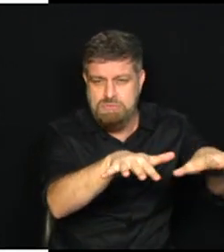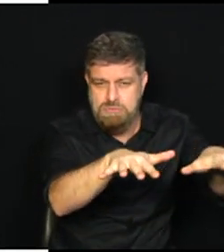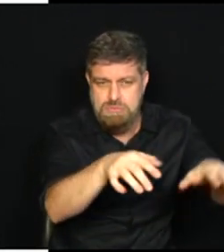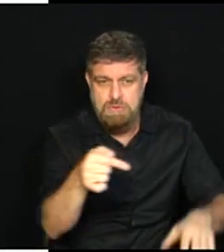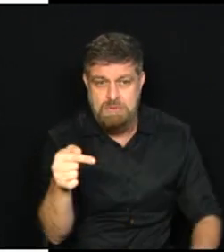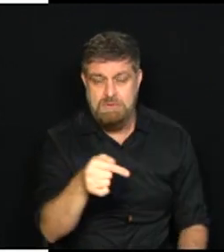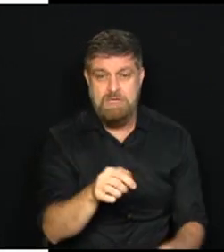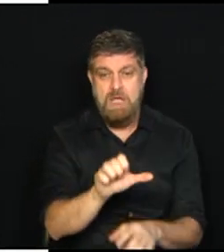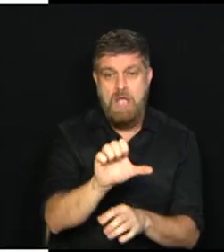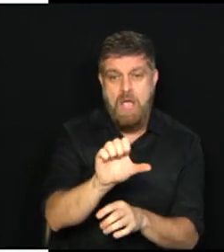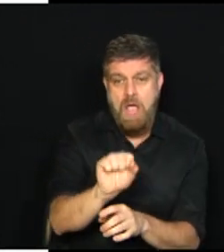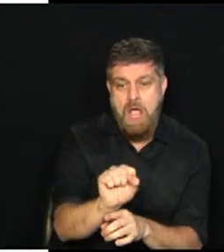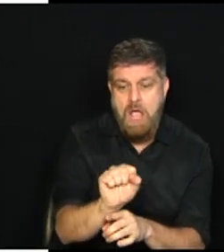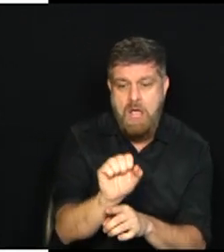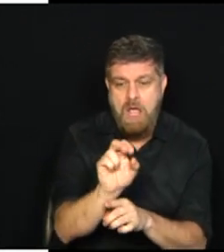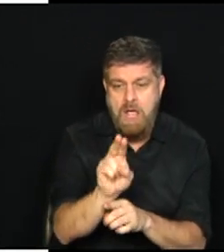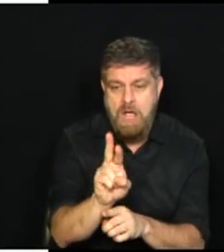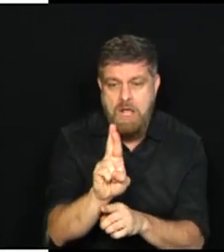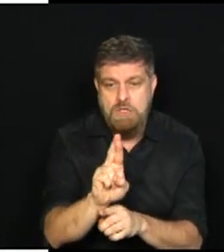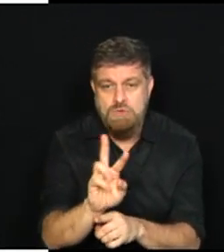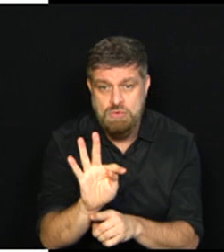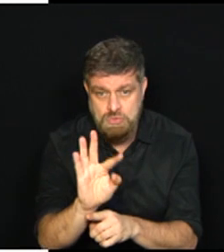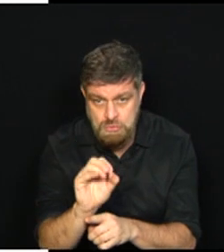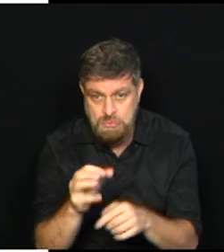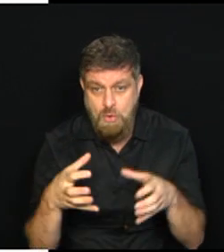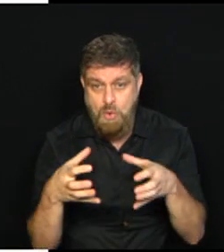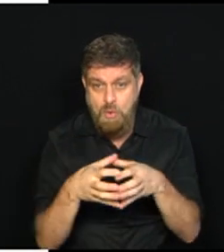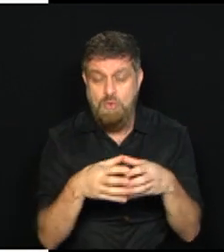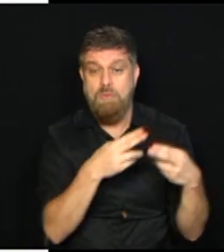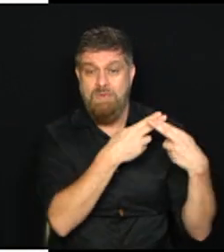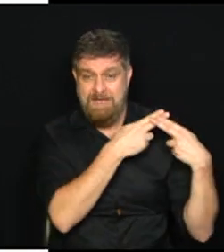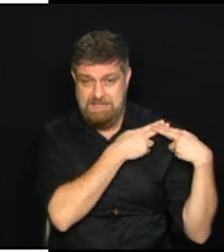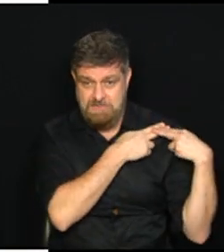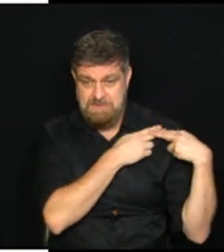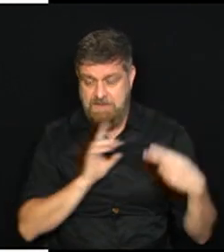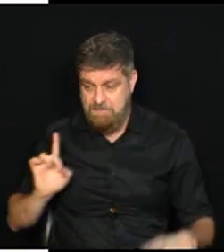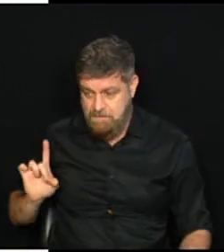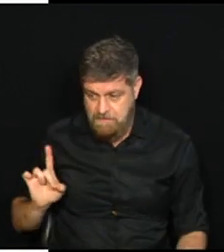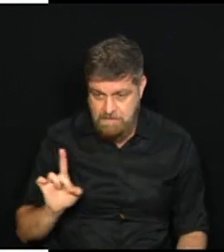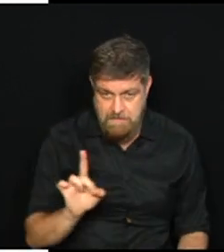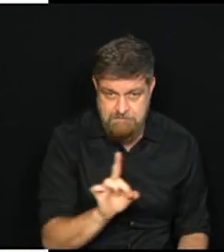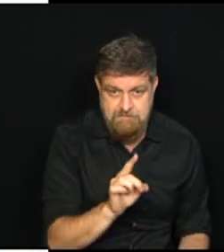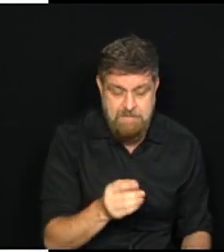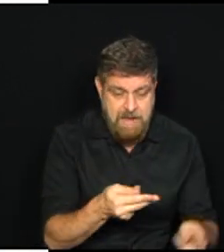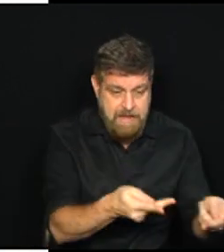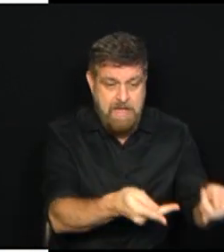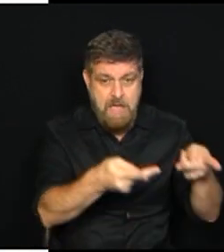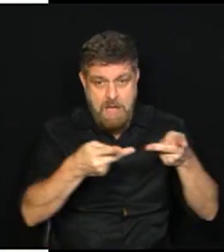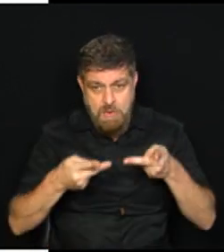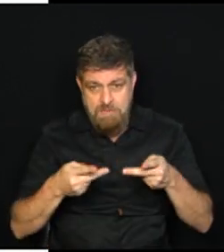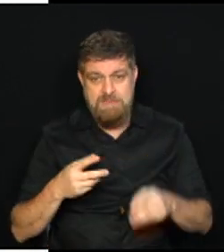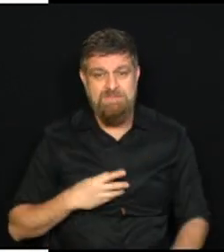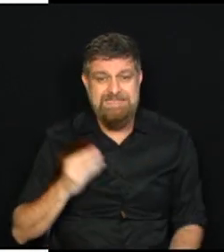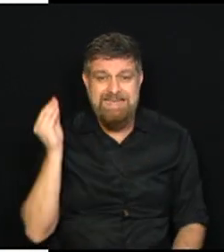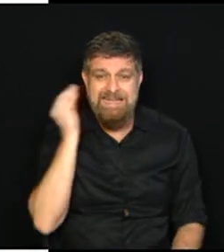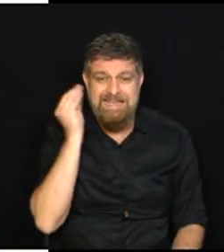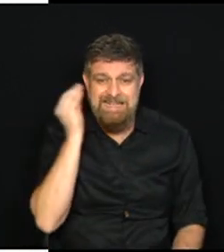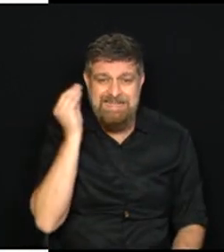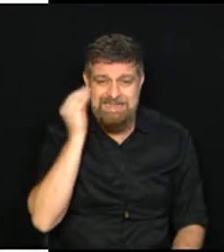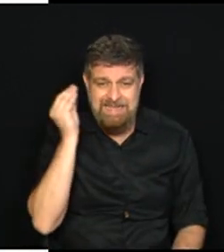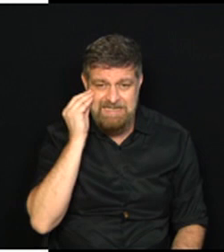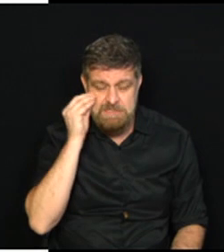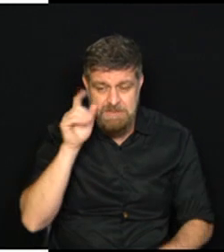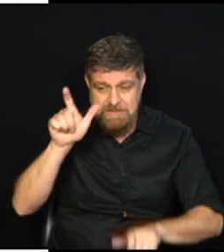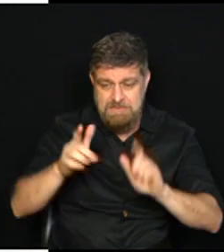entre eles, a equipe técnica da vigilância solicita a coleta de outros testes para os